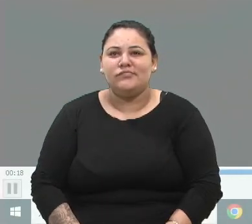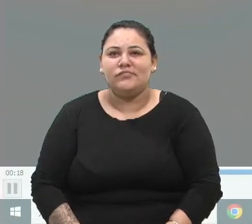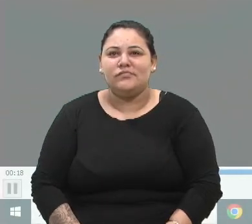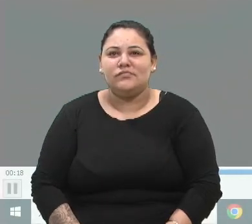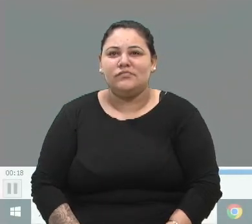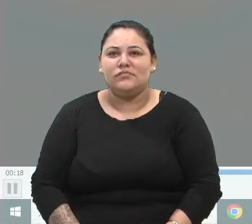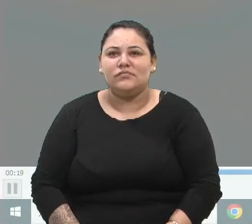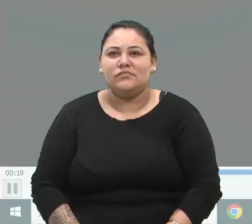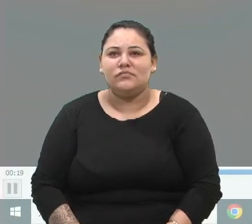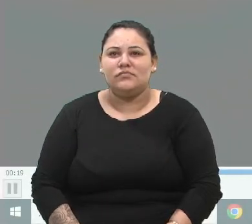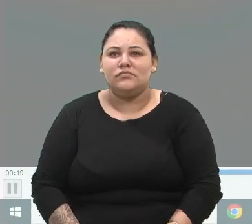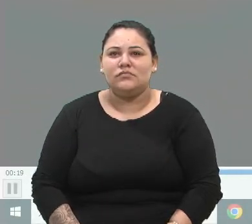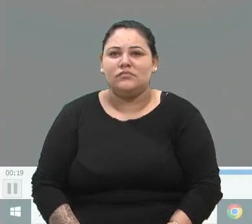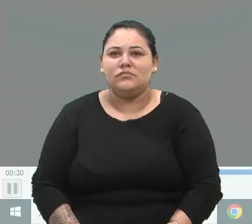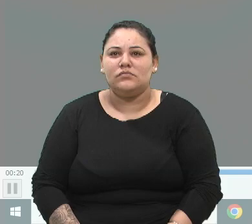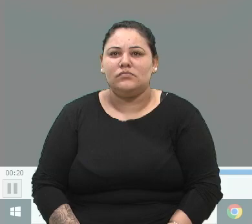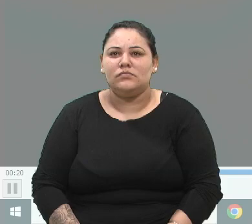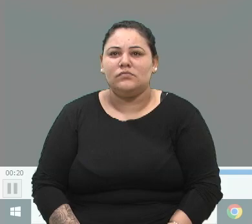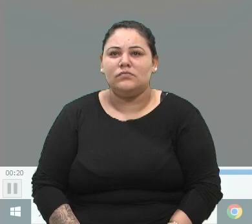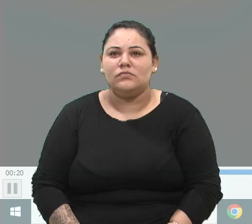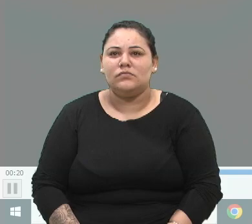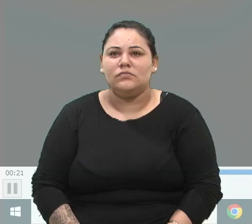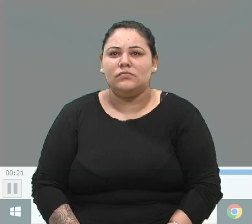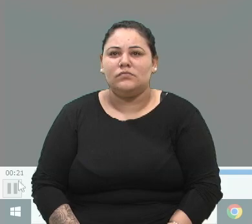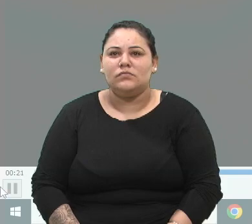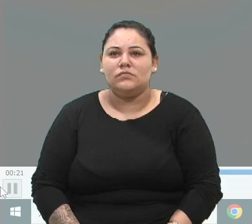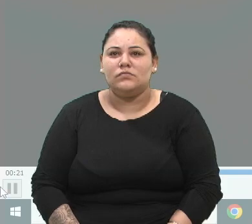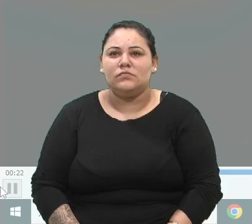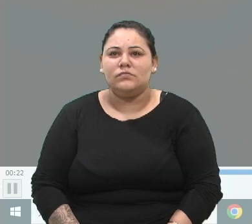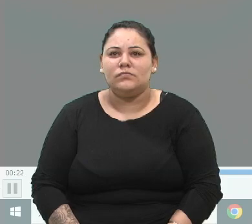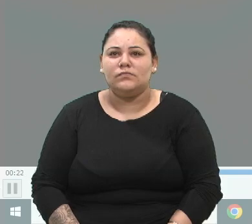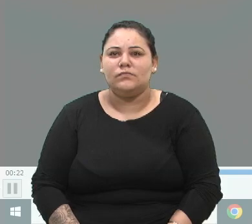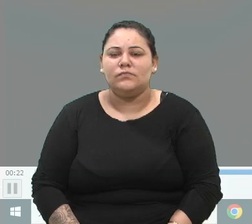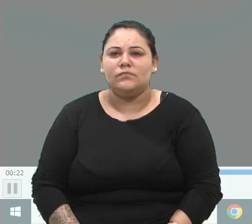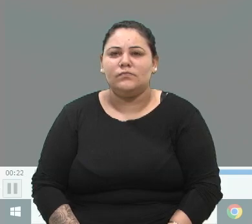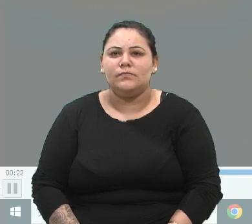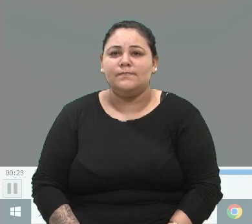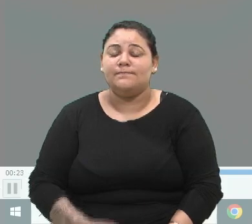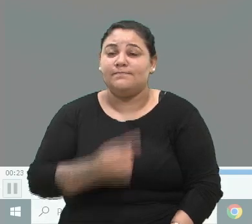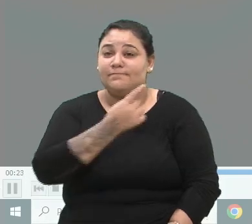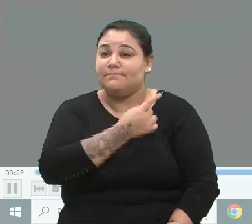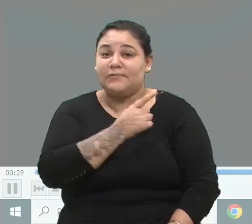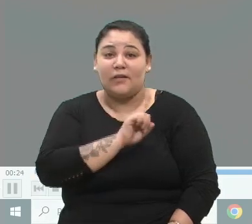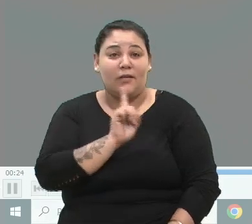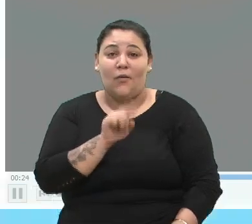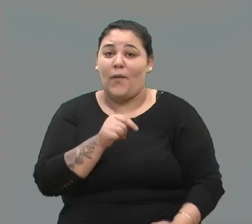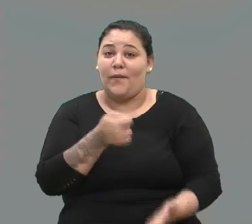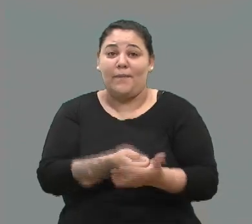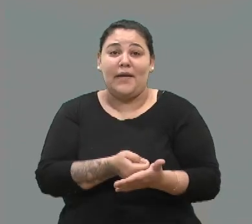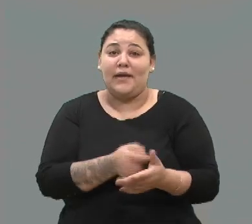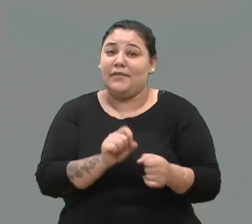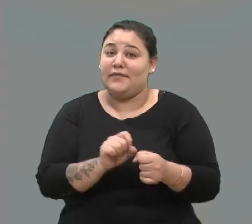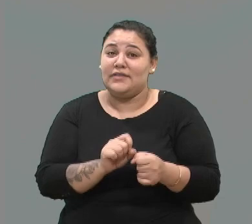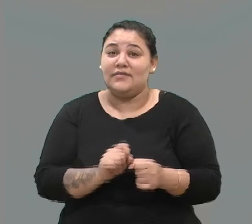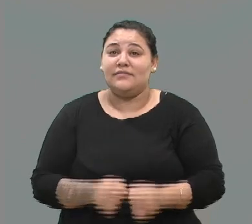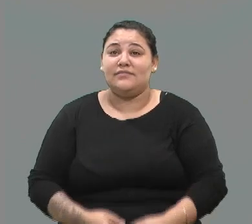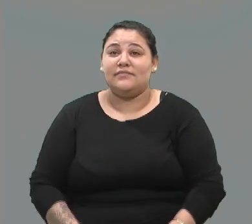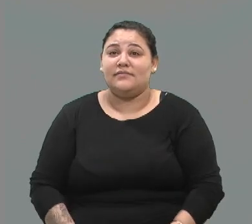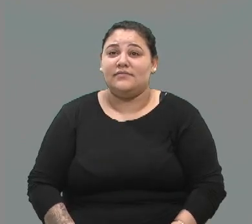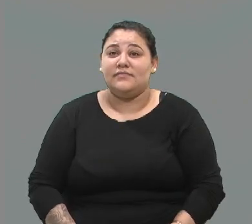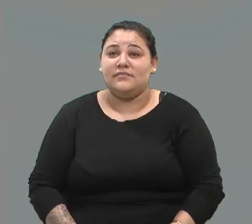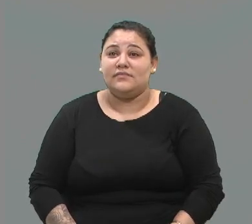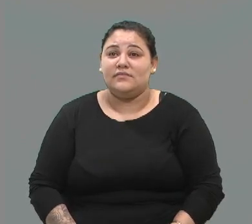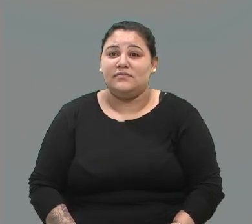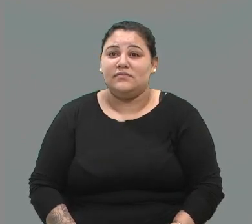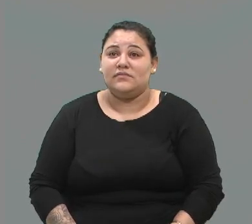Eles não recolhem o lixo todo. Isso aqui não é o serviço que estamos pagando para ser feito. Tá ali